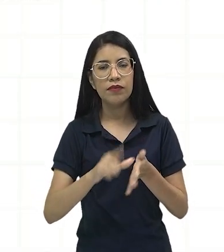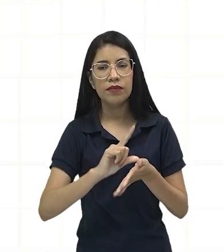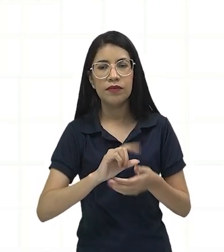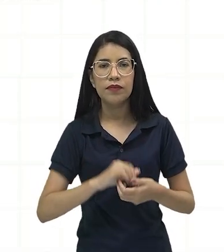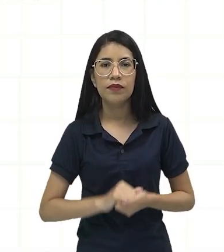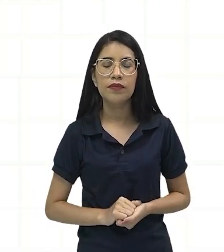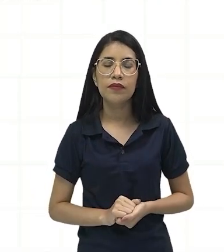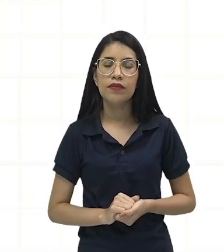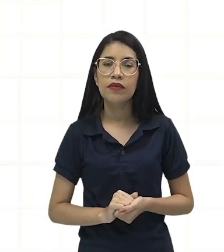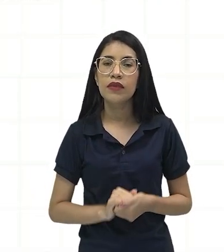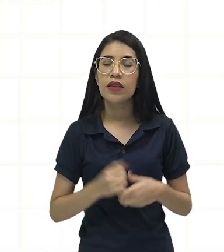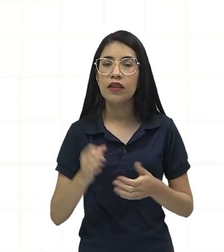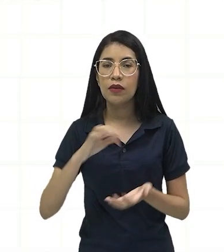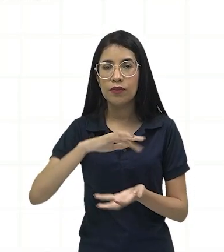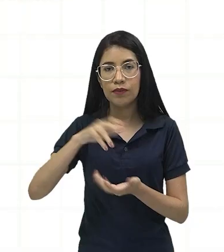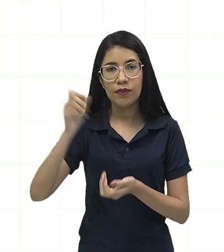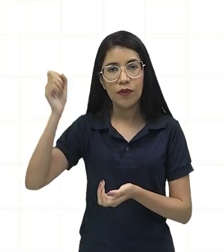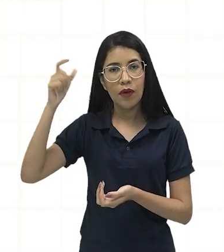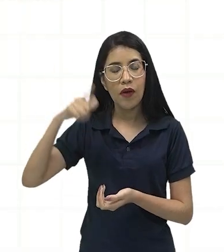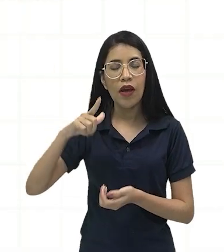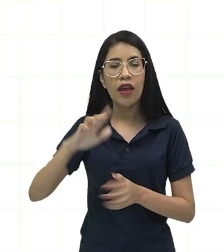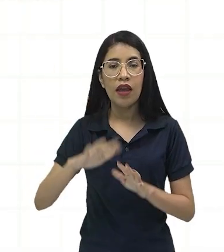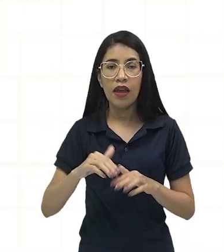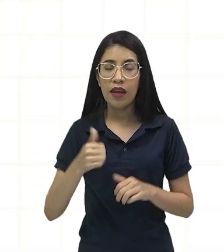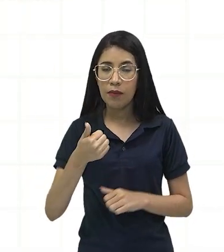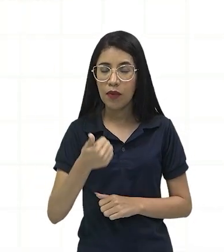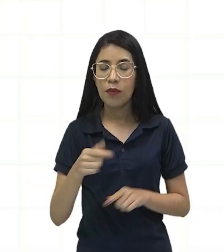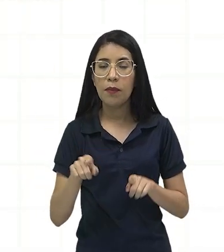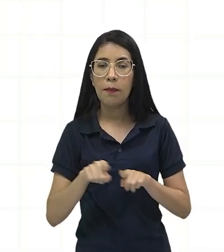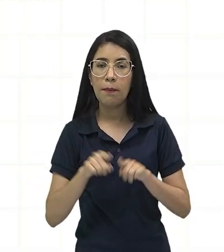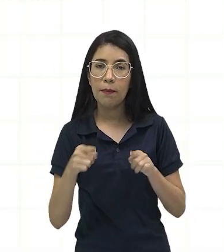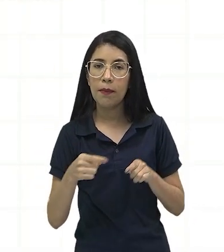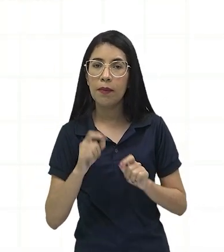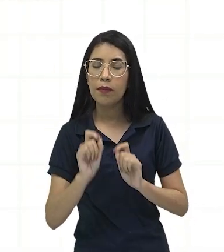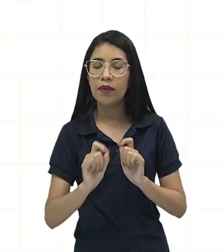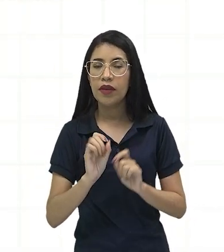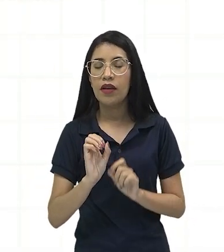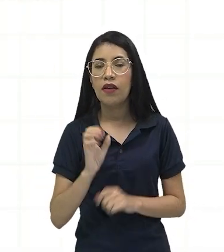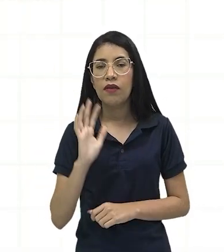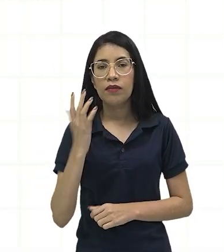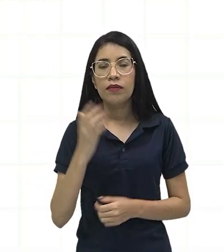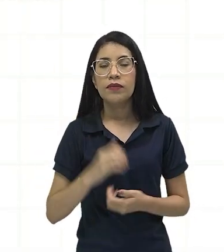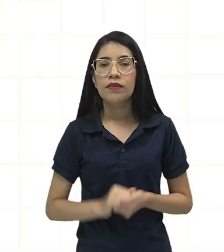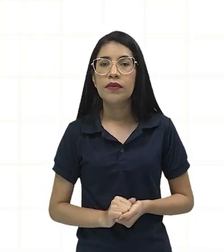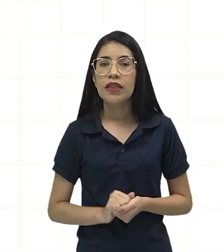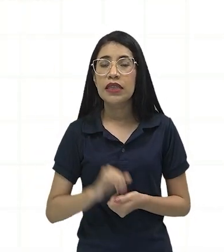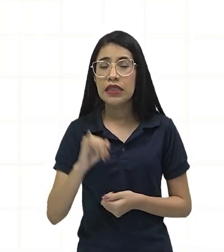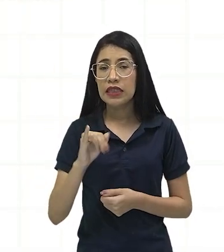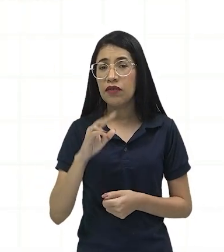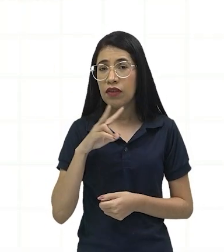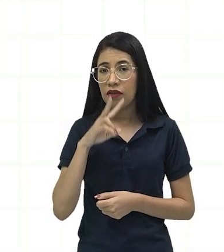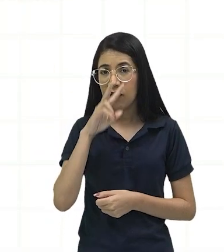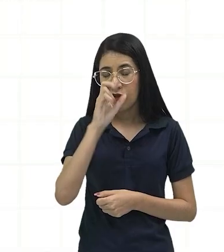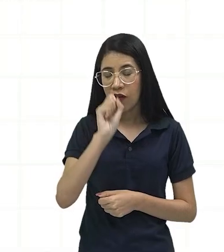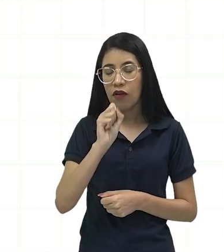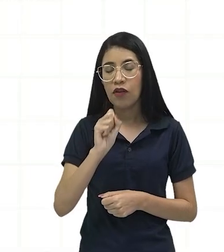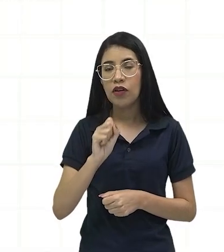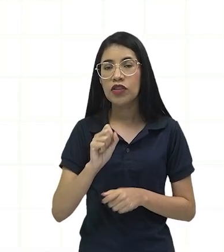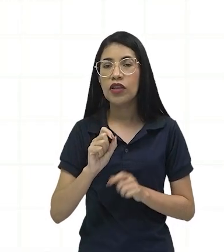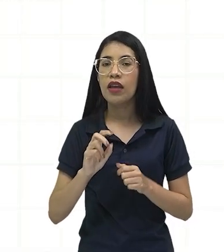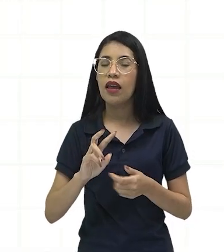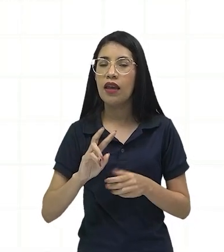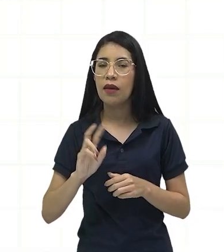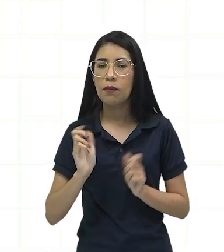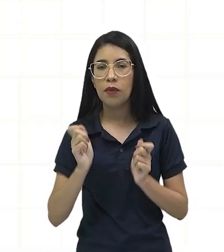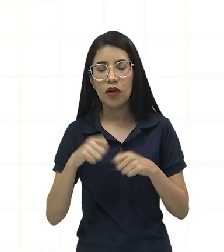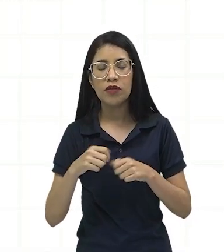gente, o efeito estufa é algo positivo. Porém, a intensificação desse efeito estufa é